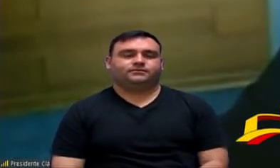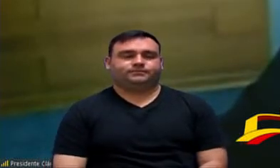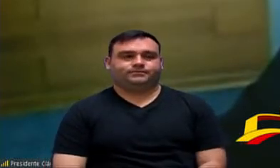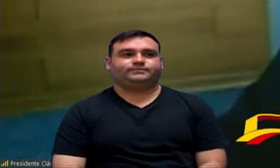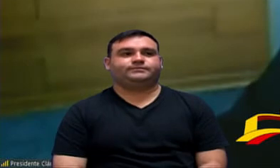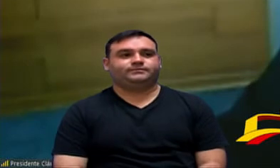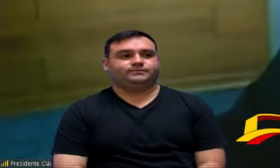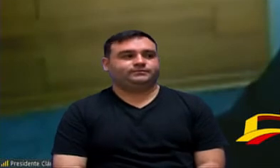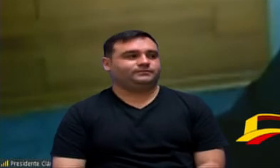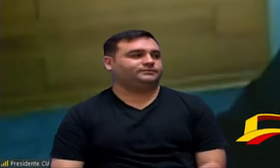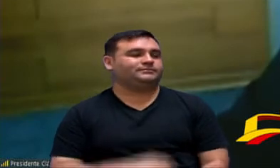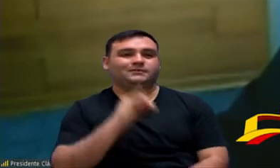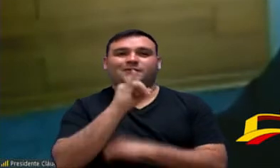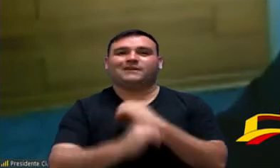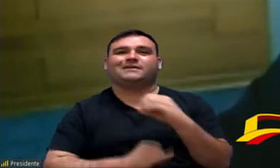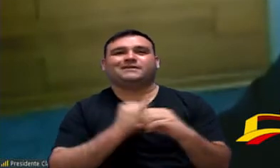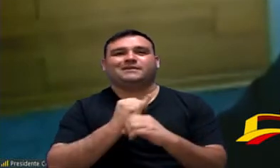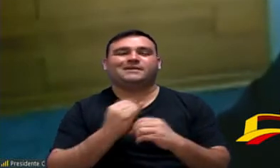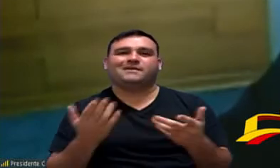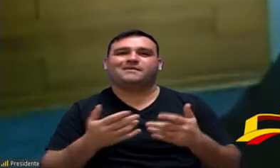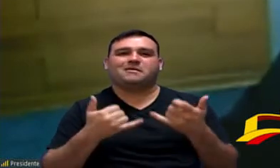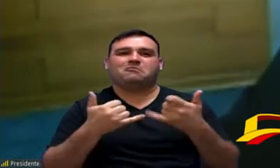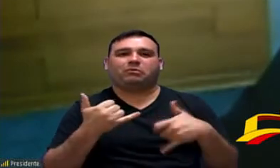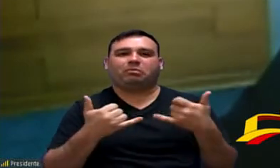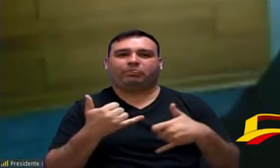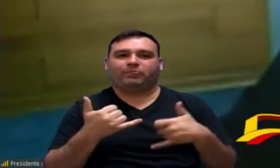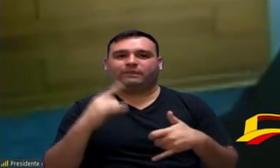Aí, ó, a internet está pipocando.